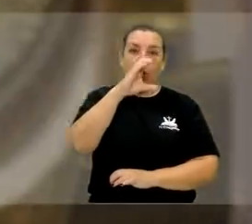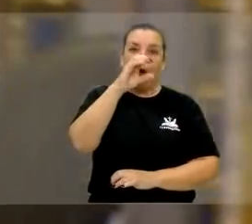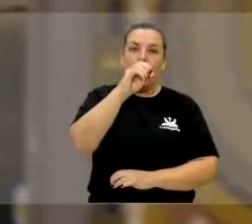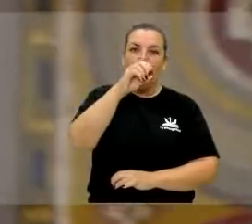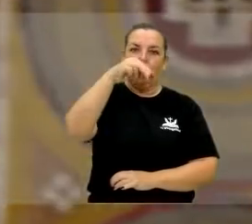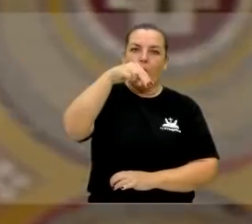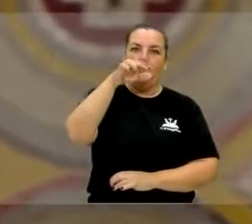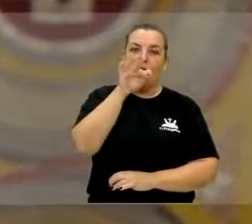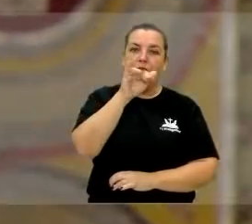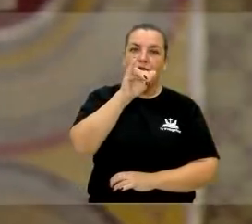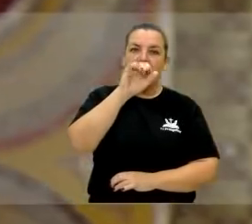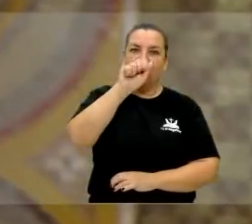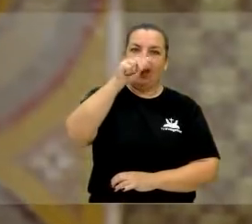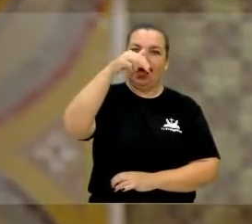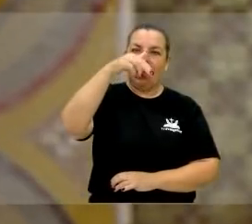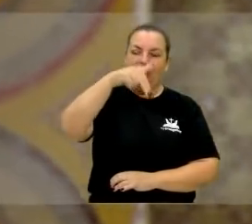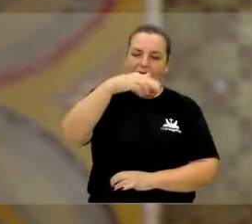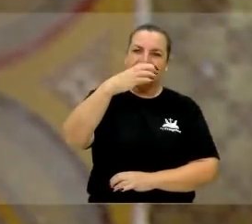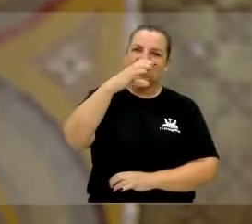Se nós